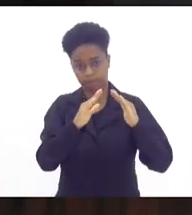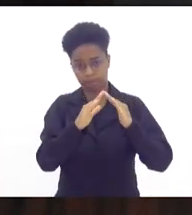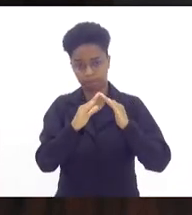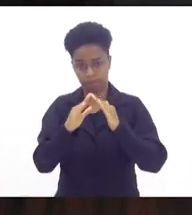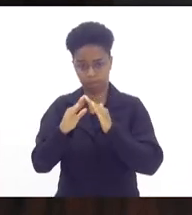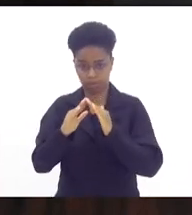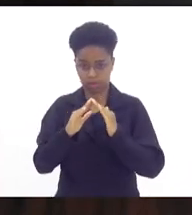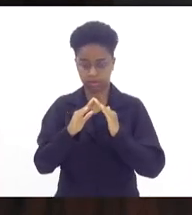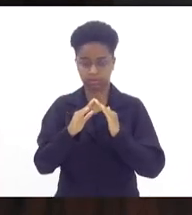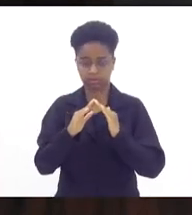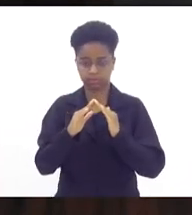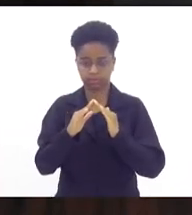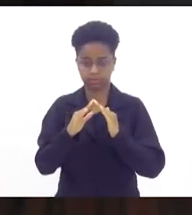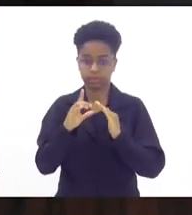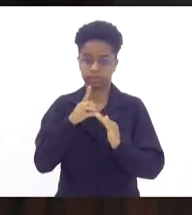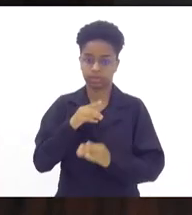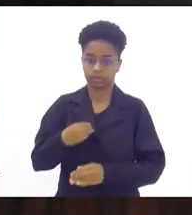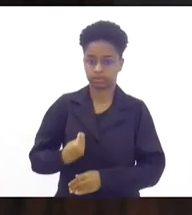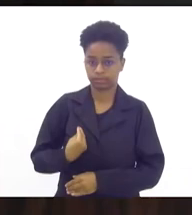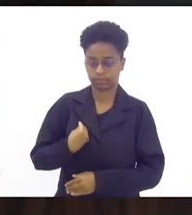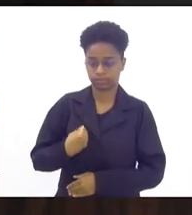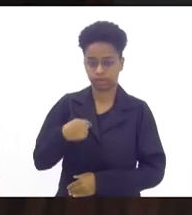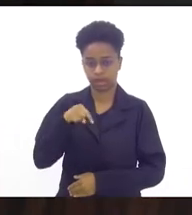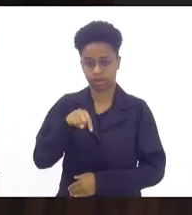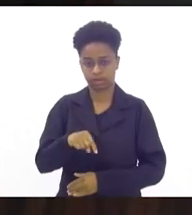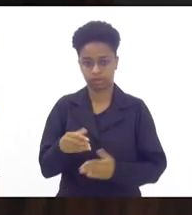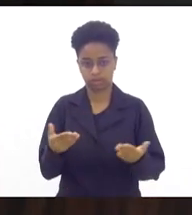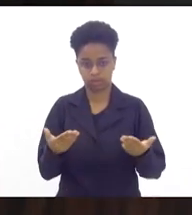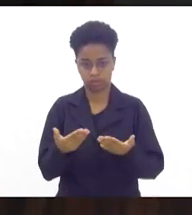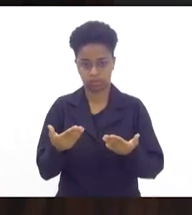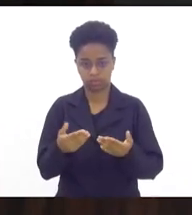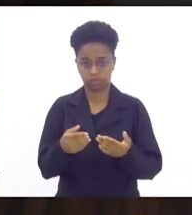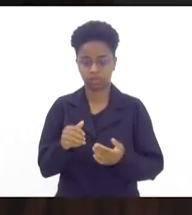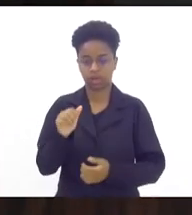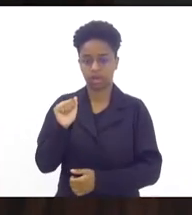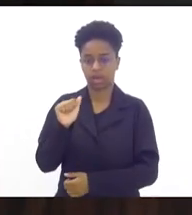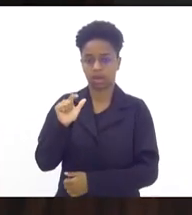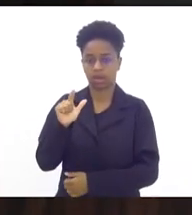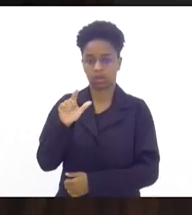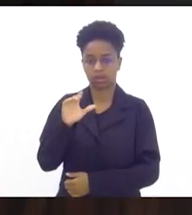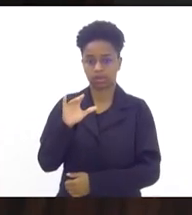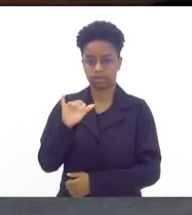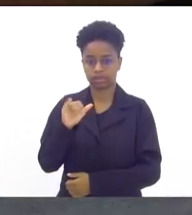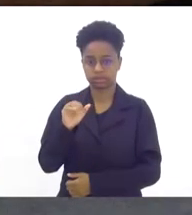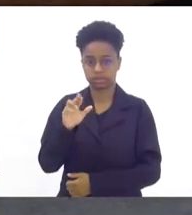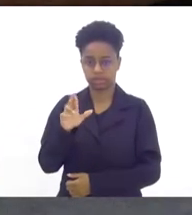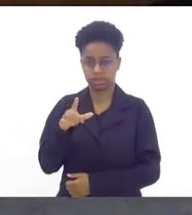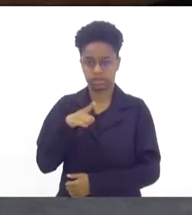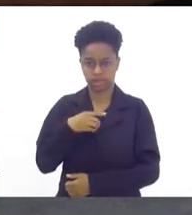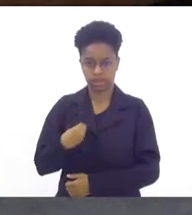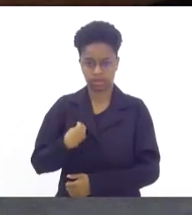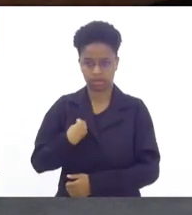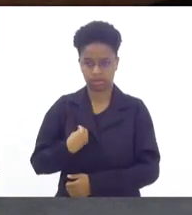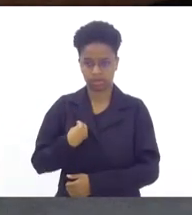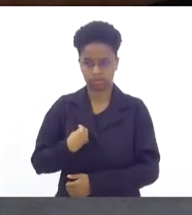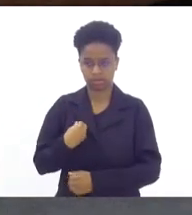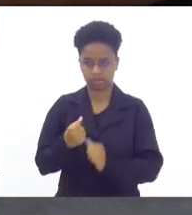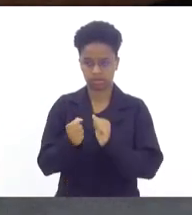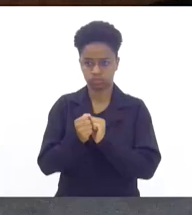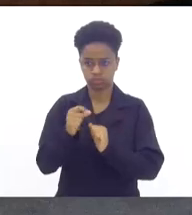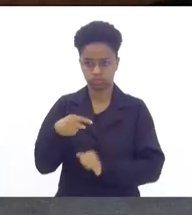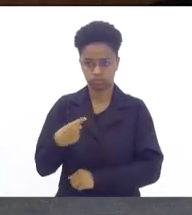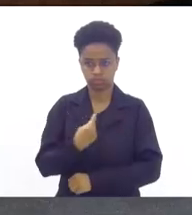que estão presentes nessa sessão ao ser Cotias está presente conosco